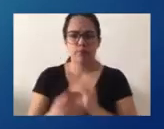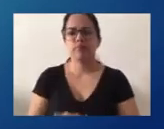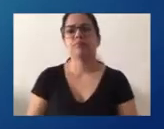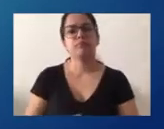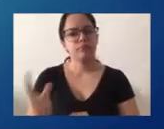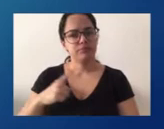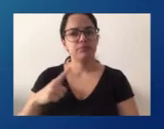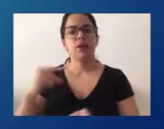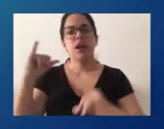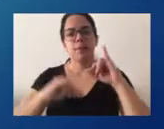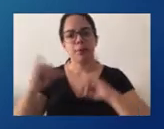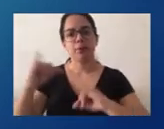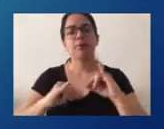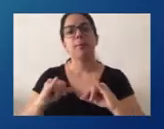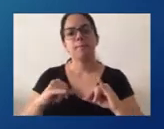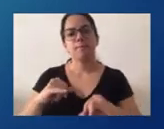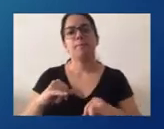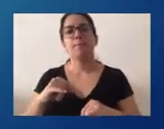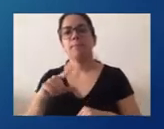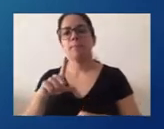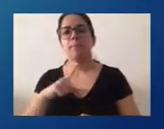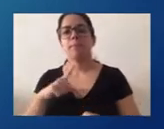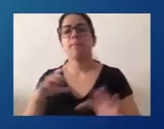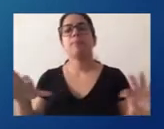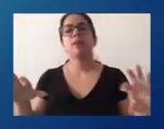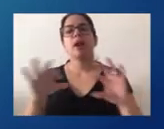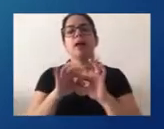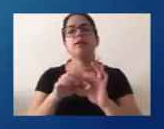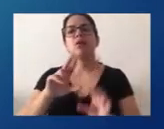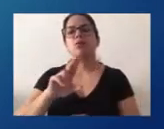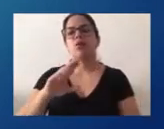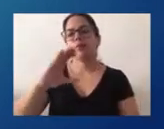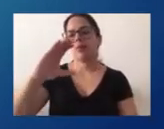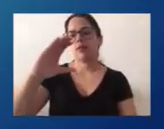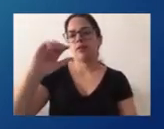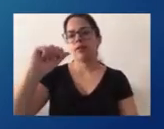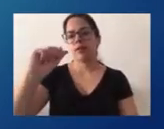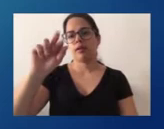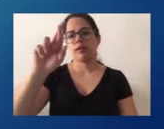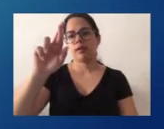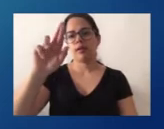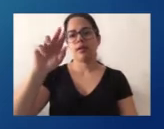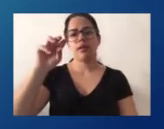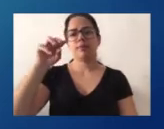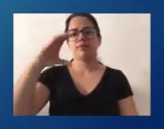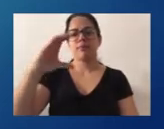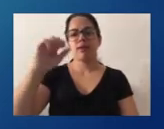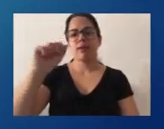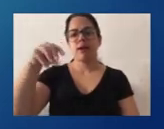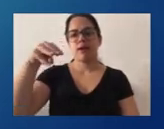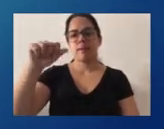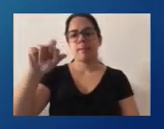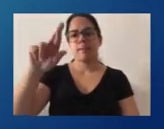das áreas, né, de laboratório, isso está mais relacionado às câmaras frias, né? Que eu vou comentar daqui a pouco o que são essas